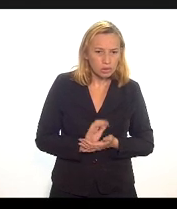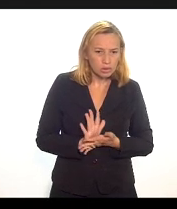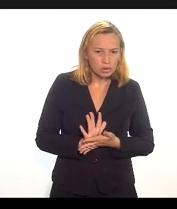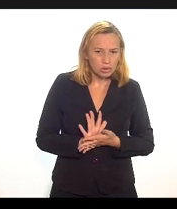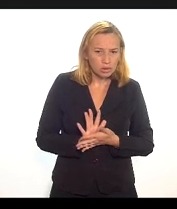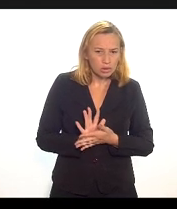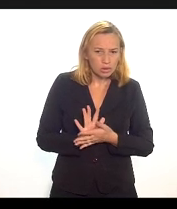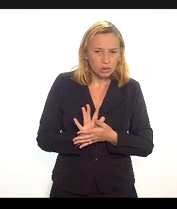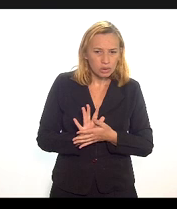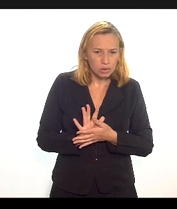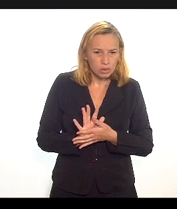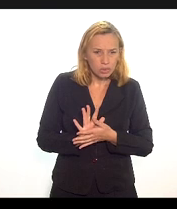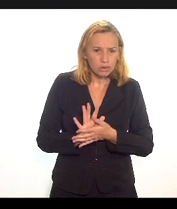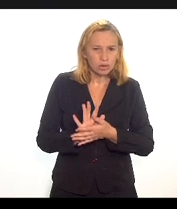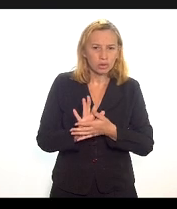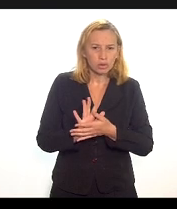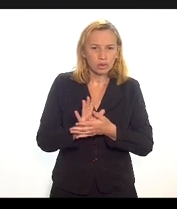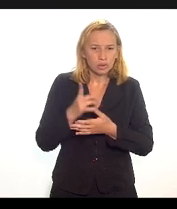favor. Por favor. Tá.